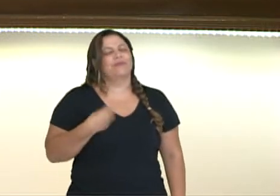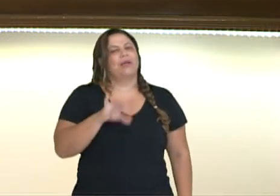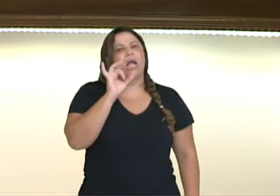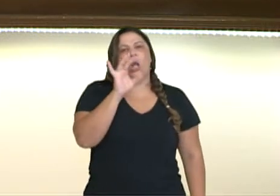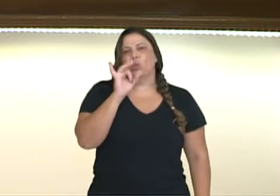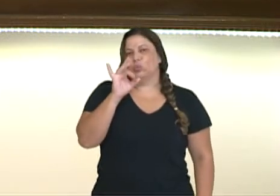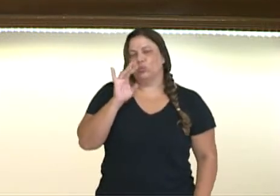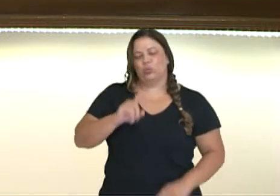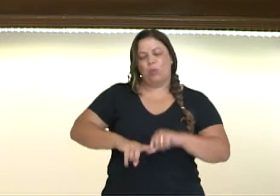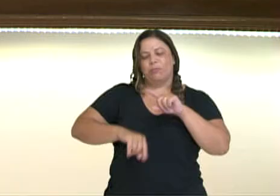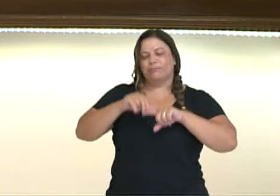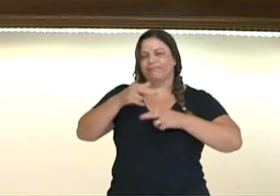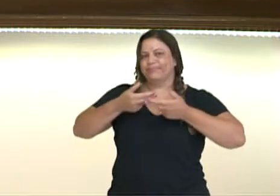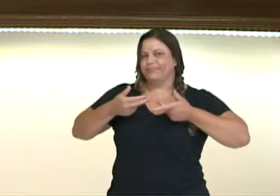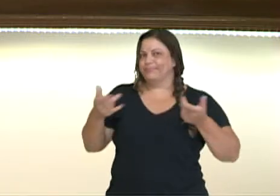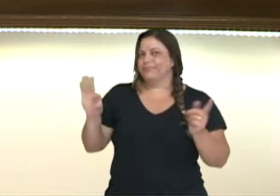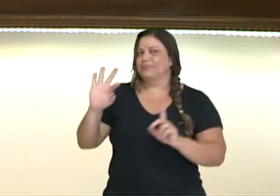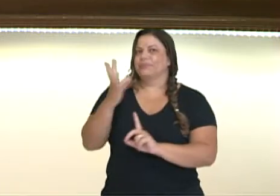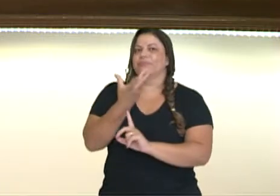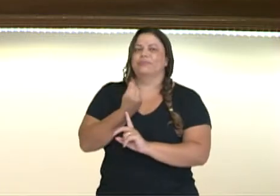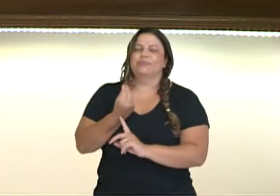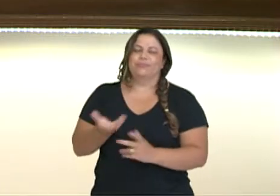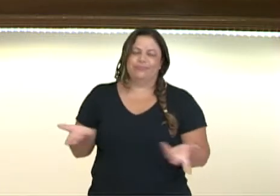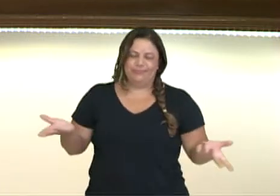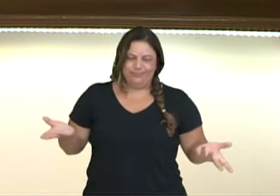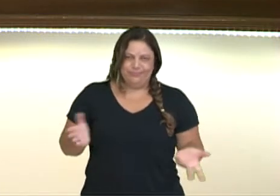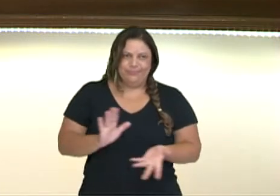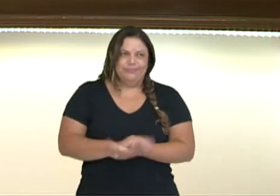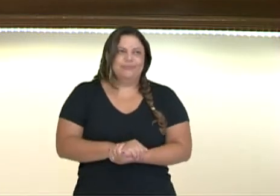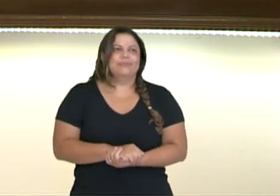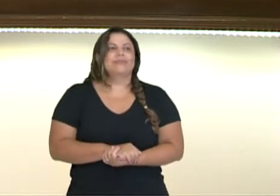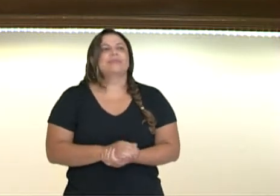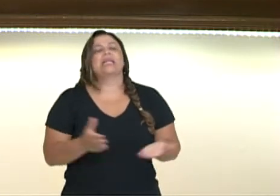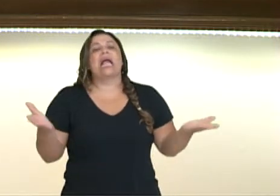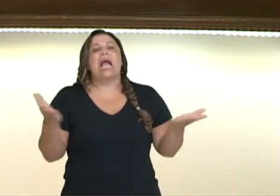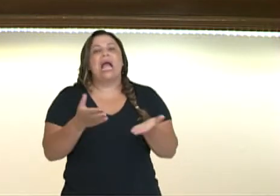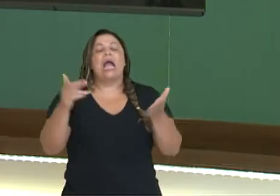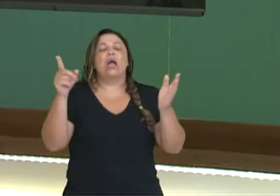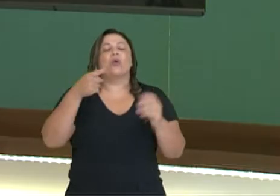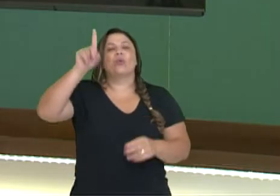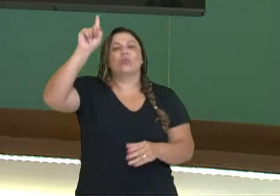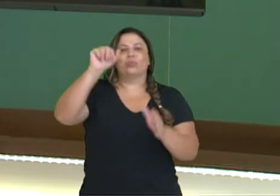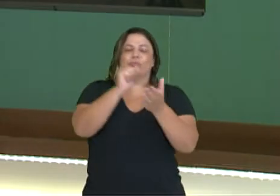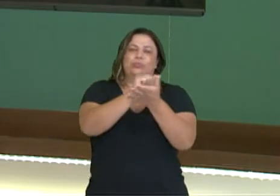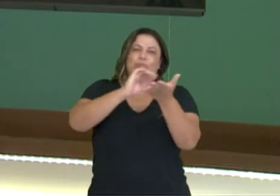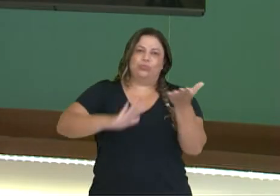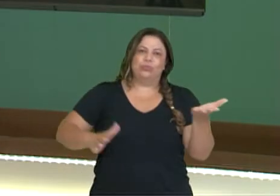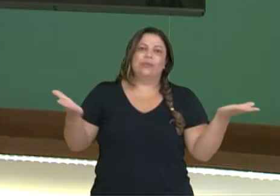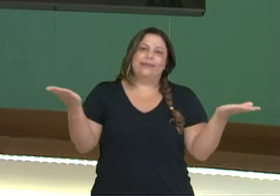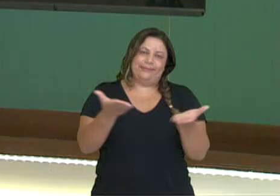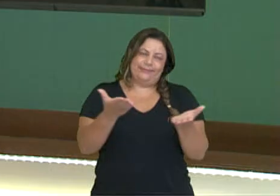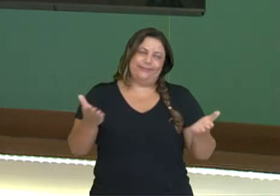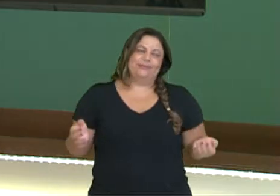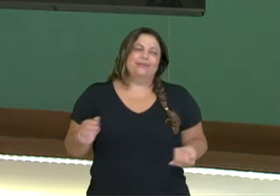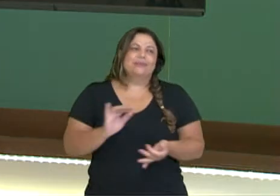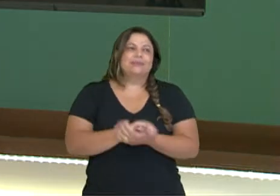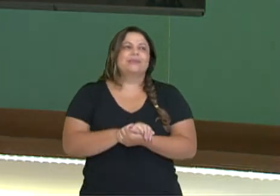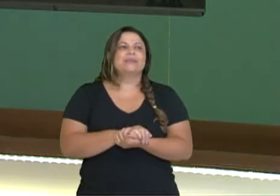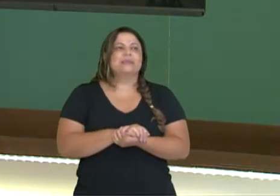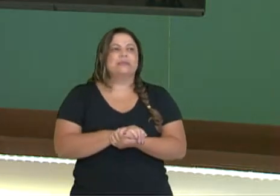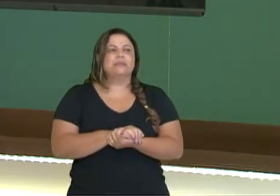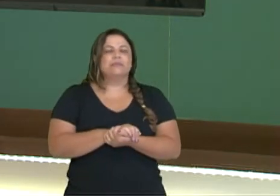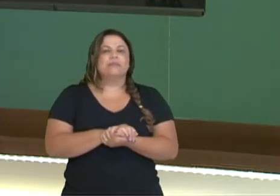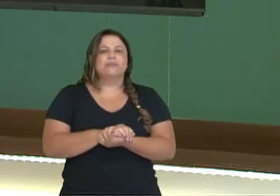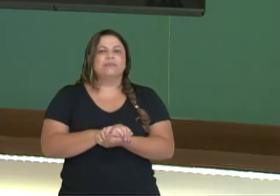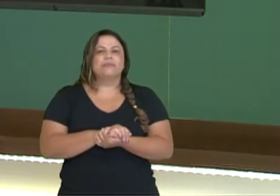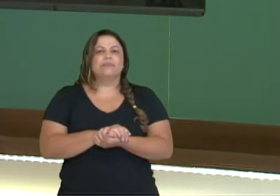de produzir obras de arte. Deu para entender? Então a gente vai fazer o nosso último exercício, o nosso último teste. Vamos